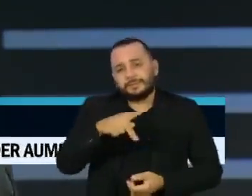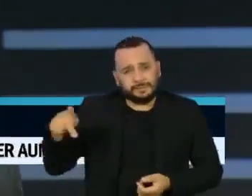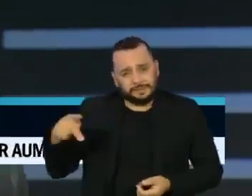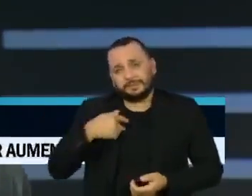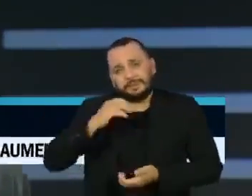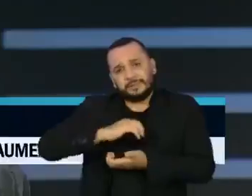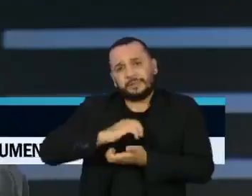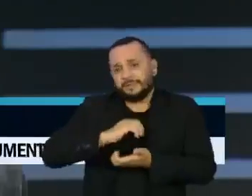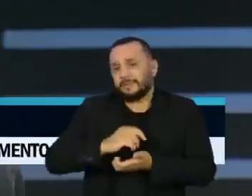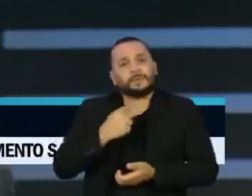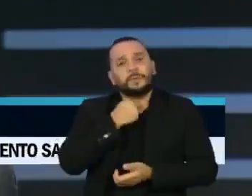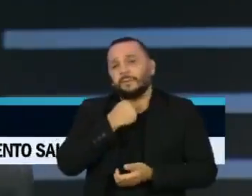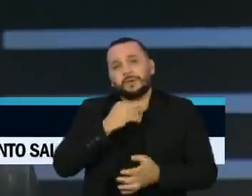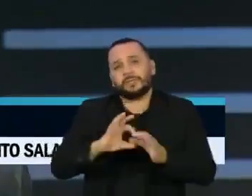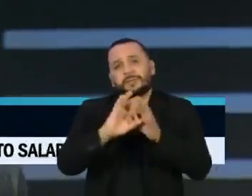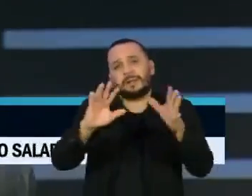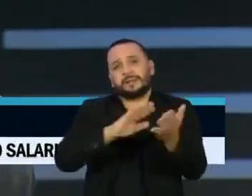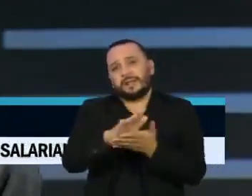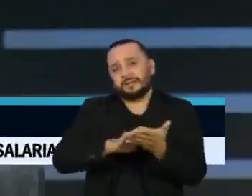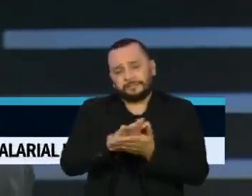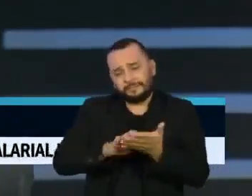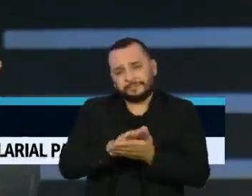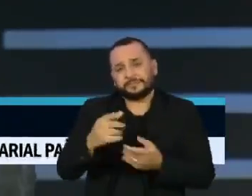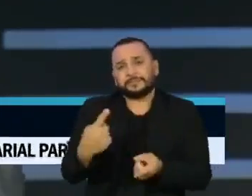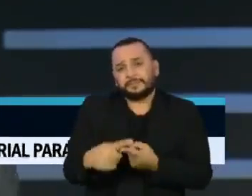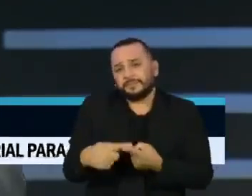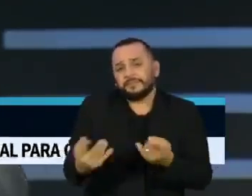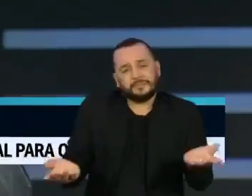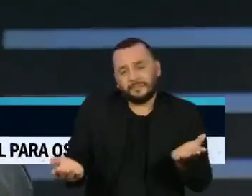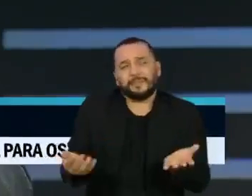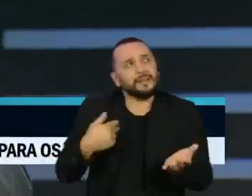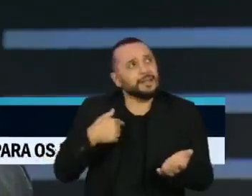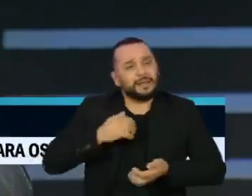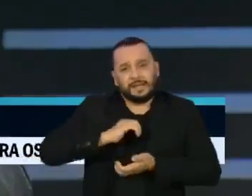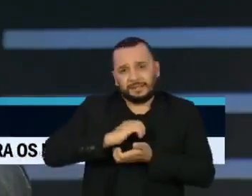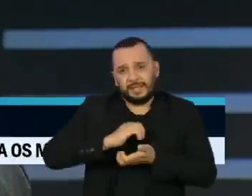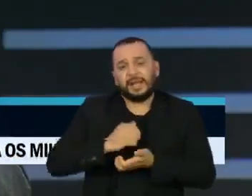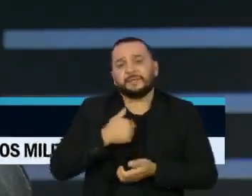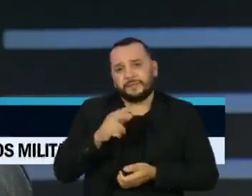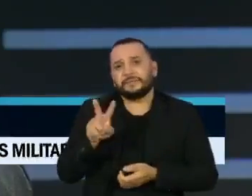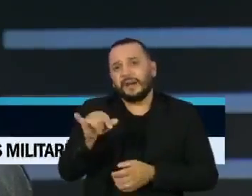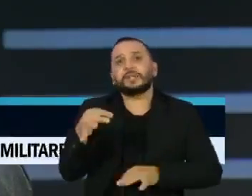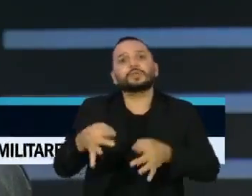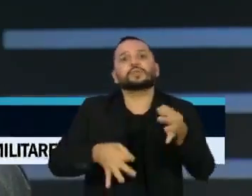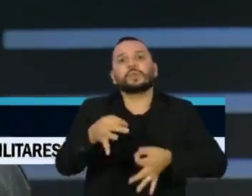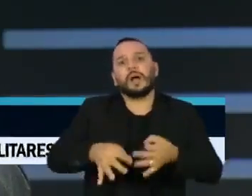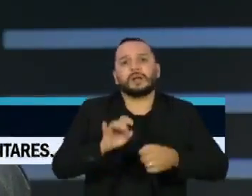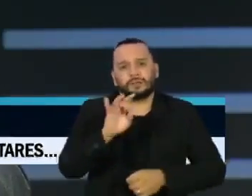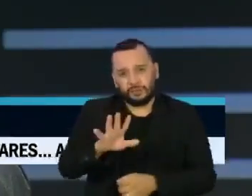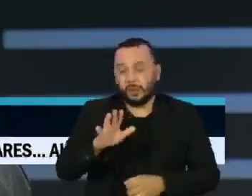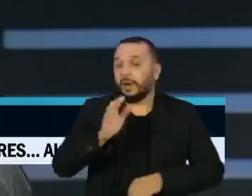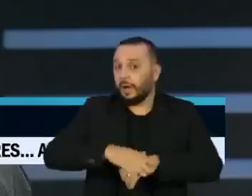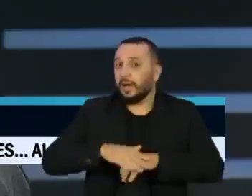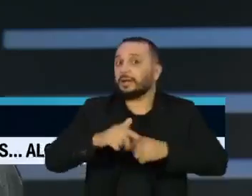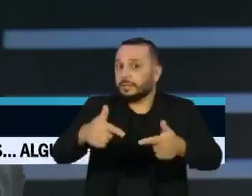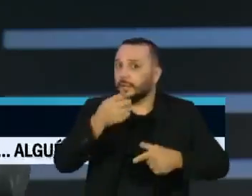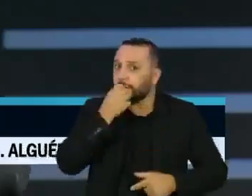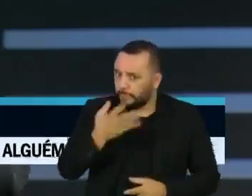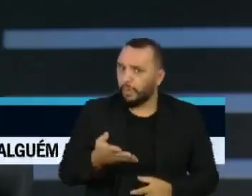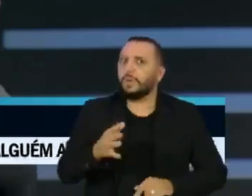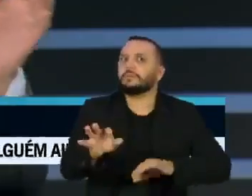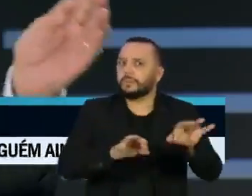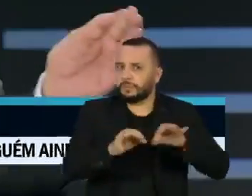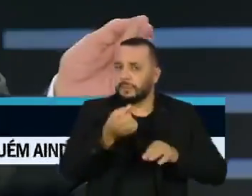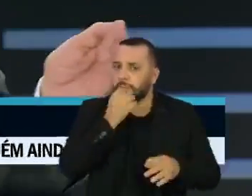vai julgar, certamente, alguém que vai questionar algumas dessas medidas. A ação é boa, deve ser louvada, né,